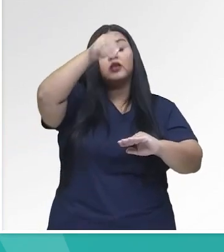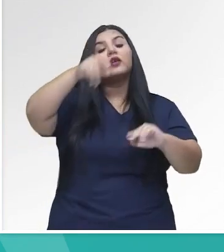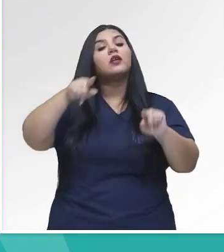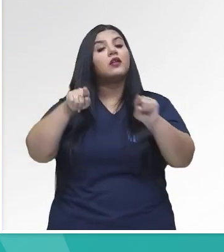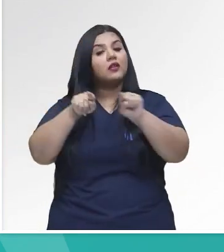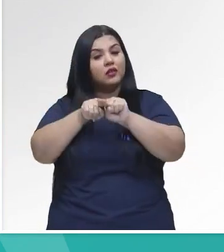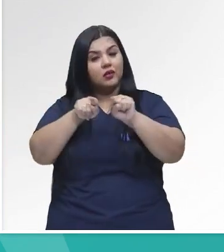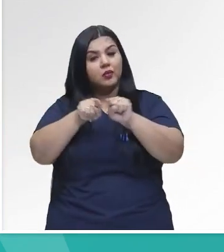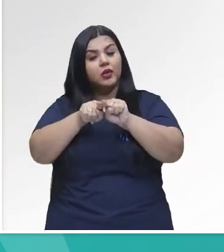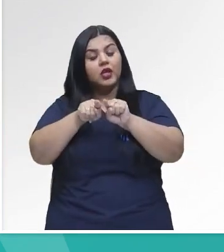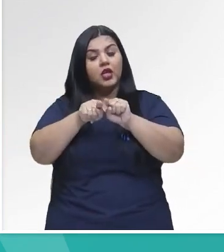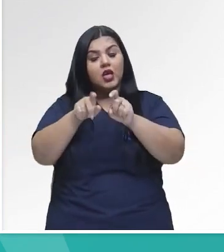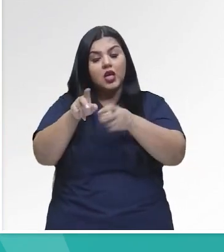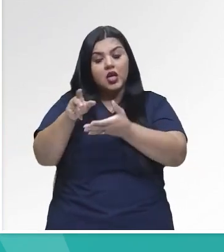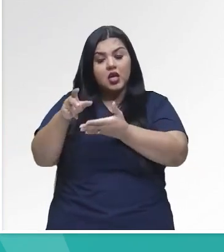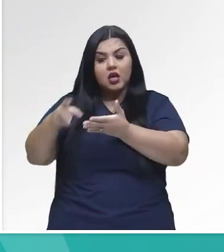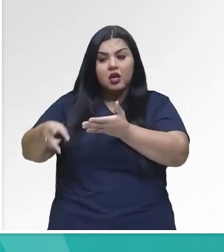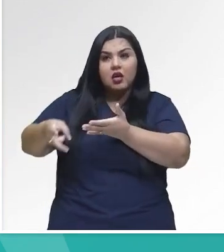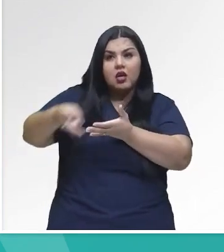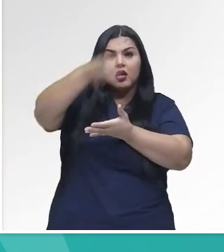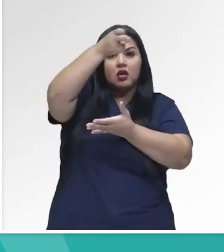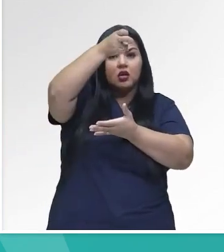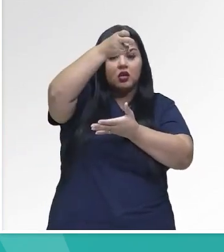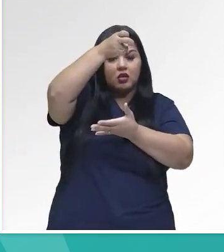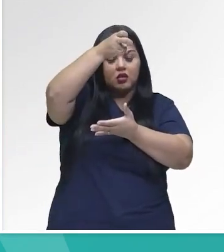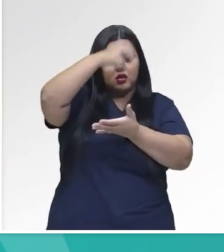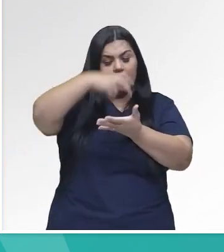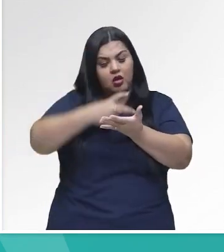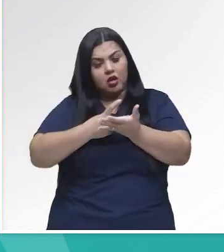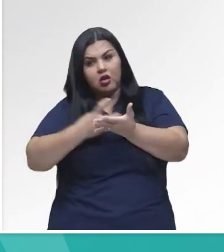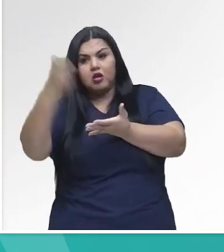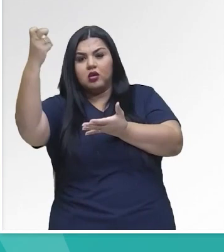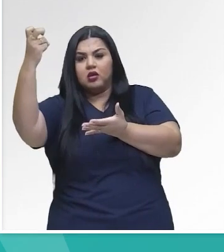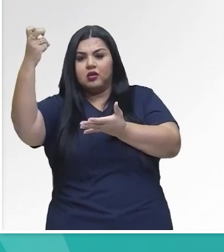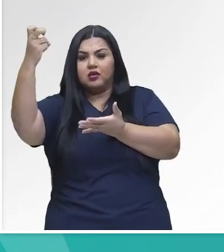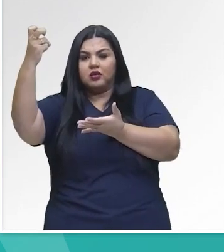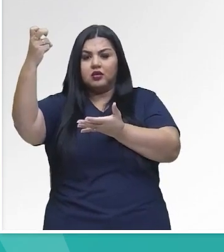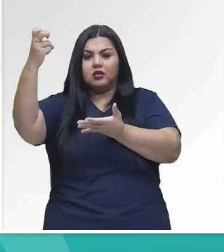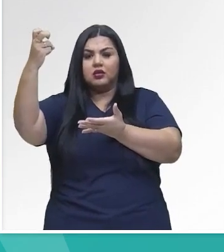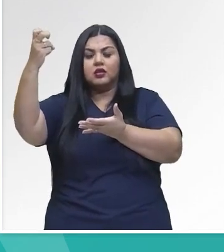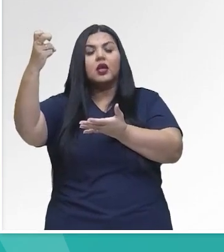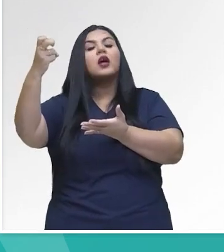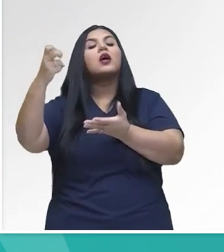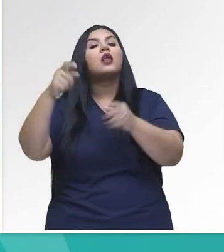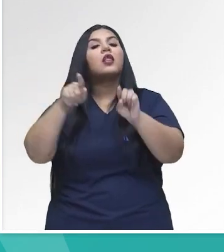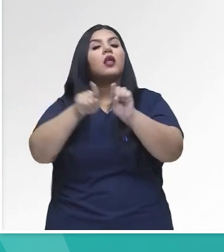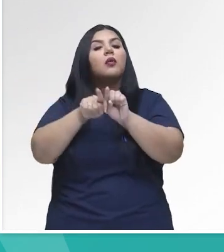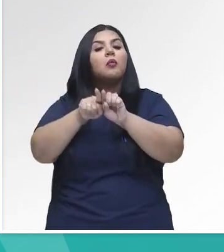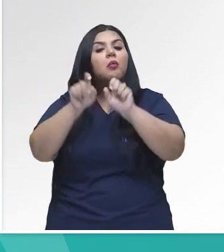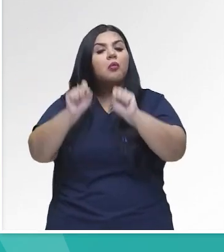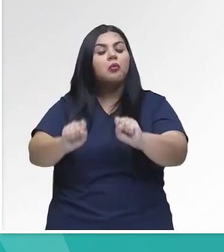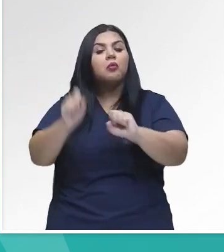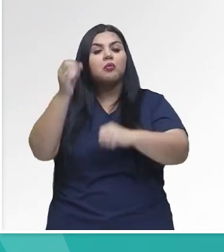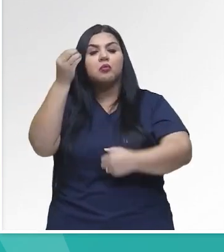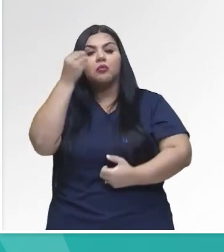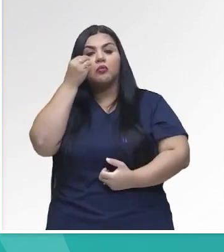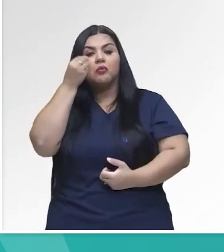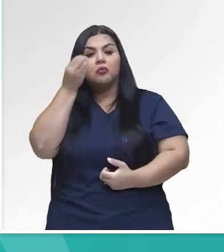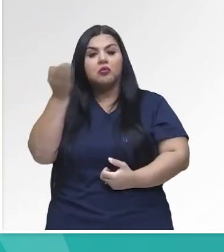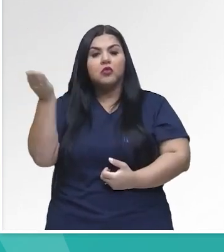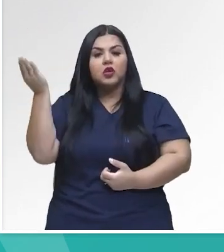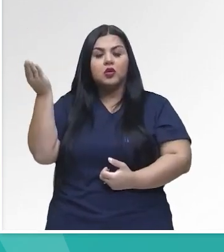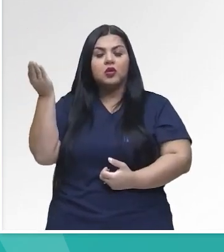também captura só na sua diagonal. E vocês podem observar